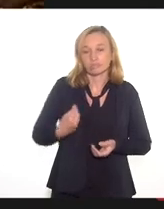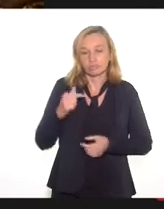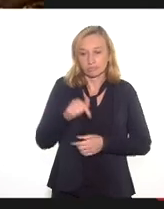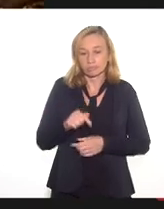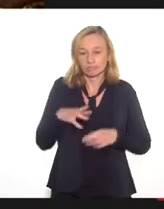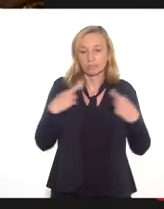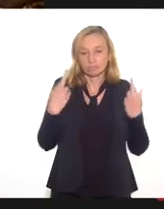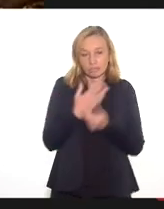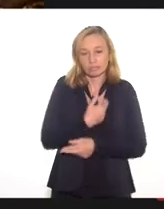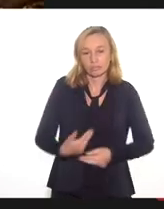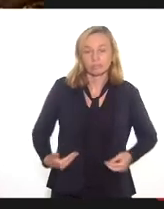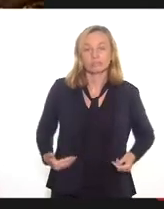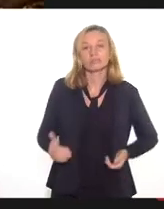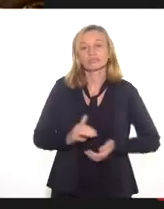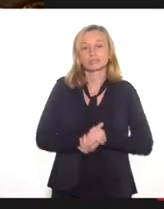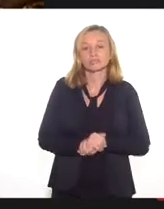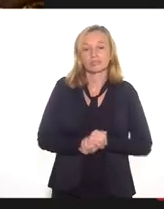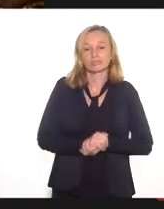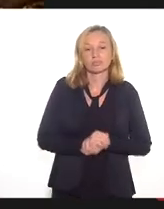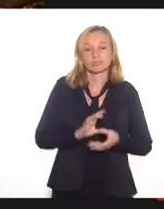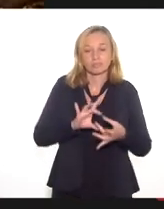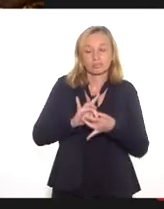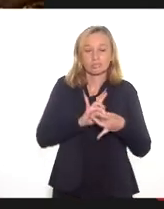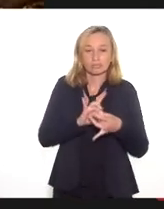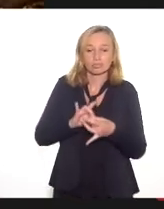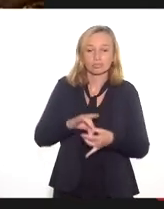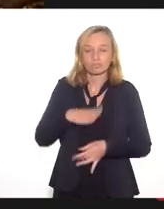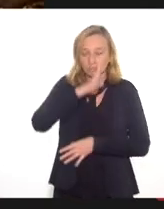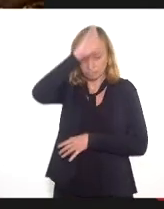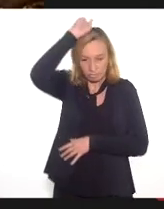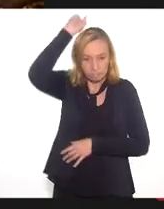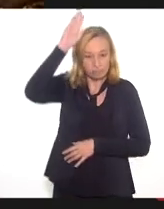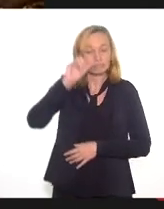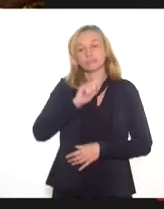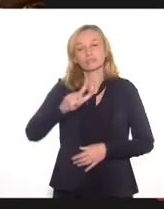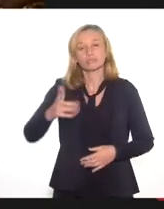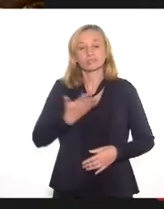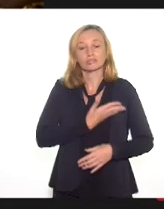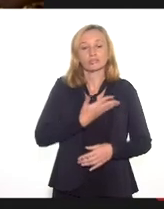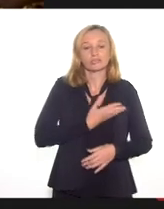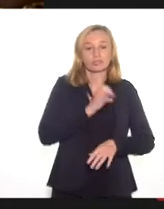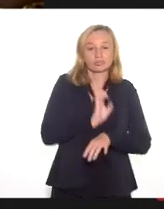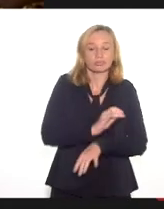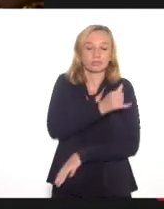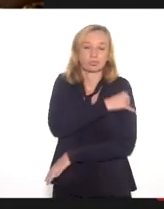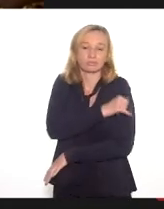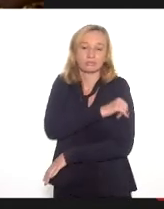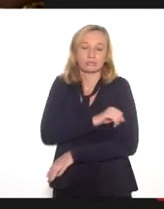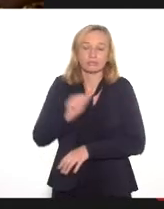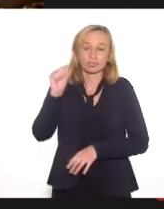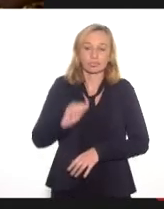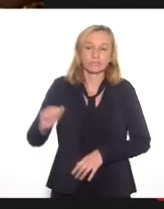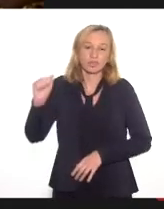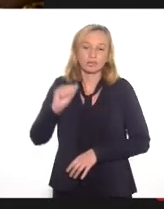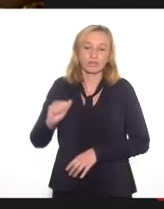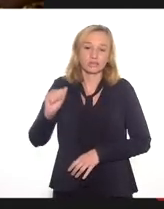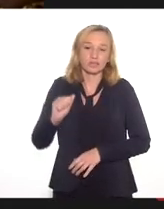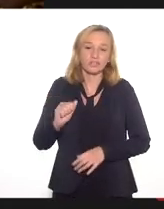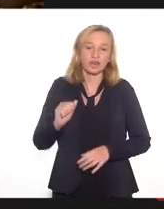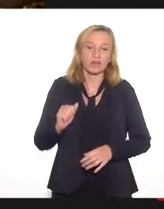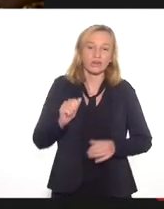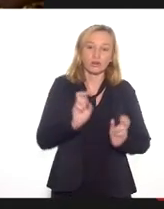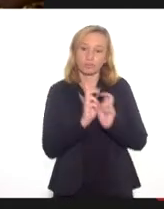na nossa audiência pública a União dos Bombeiros Civis e Amigos do Estado do Rio de Janeiro a Associação Ginga Firme